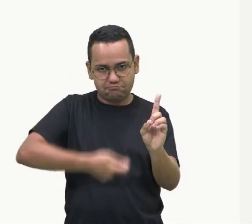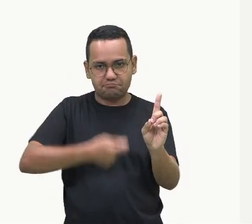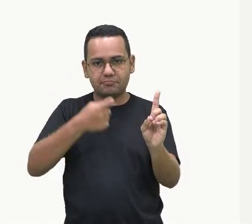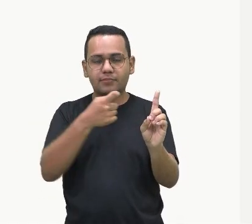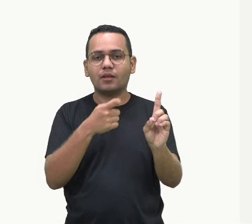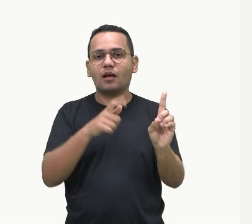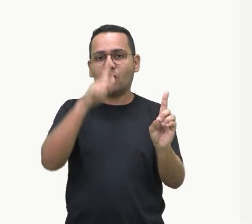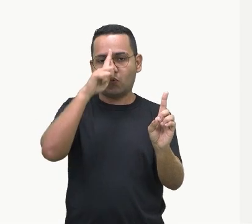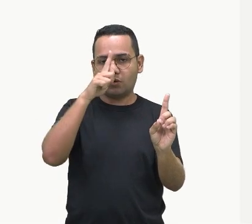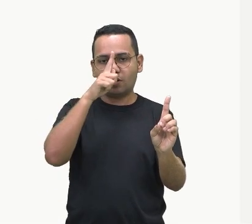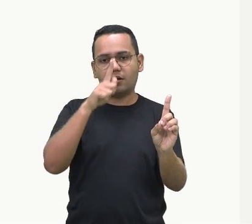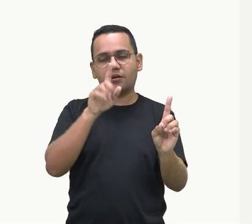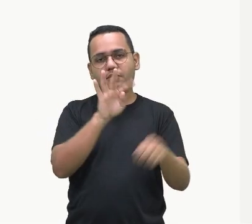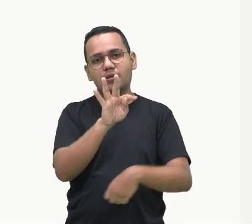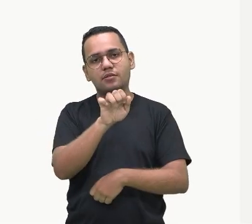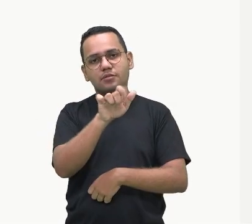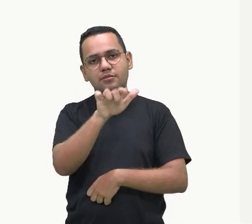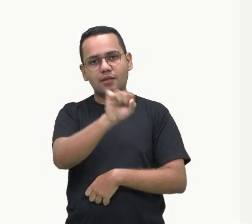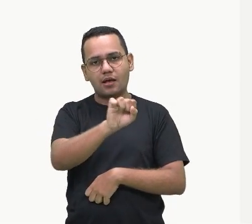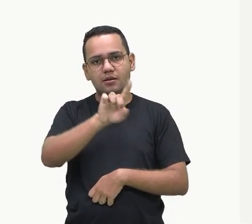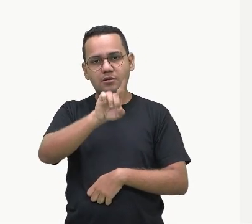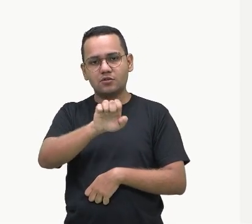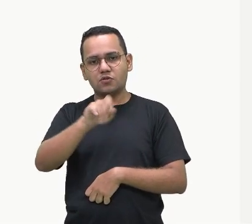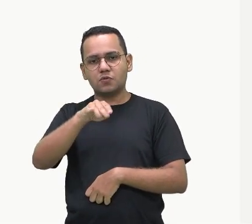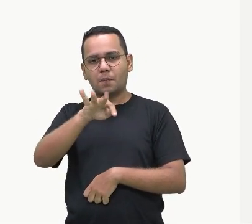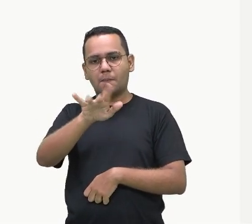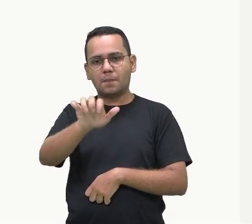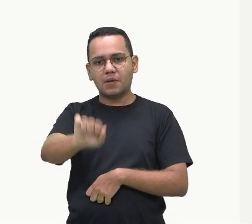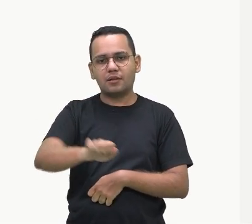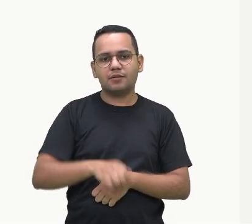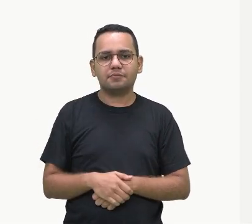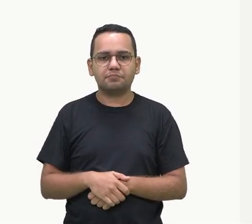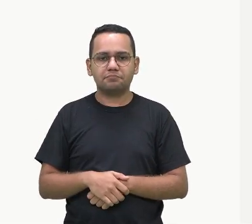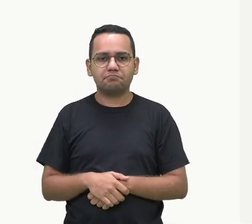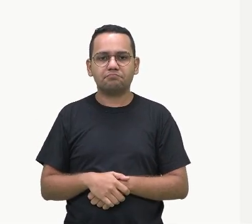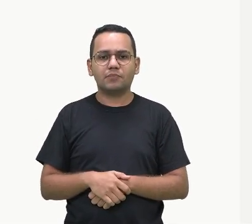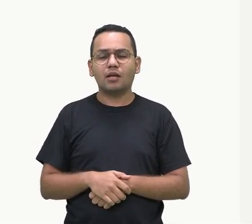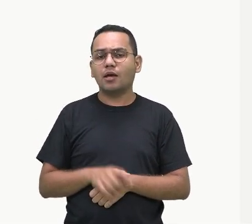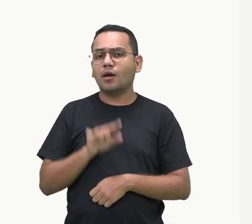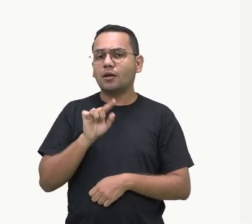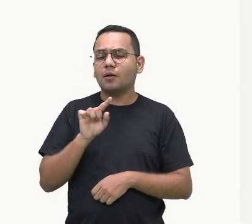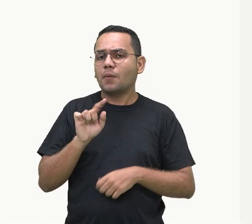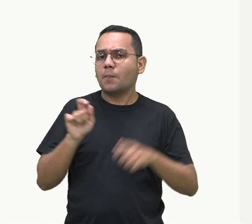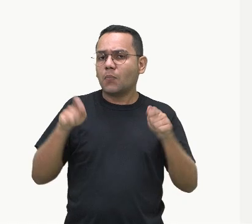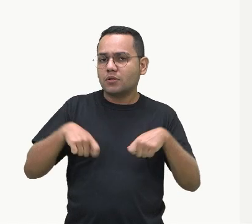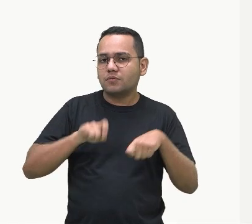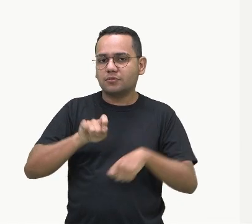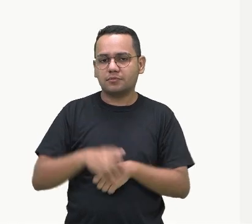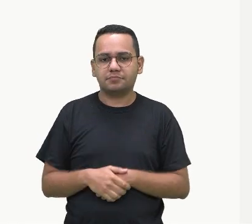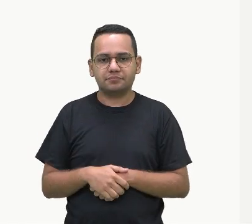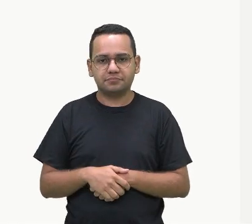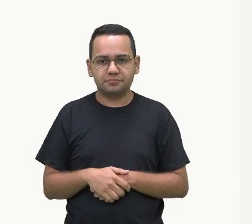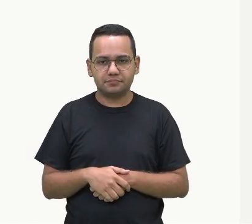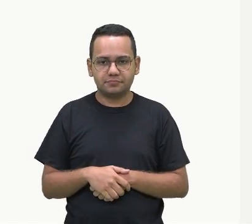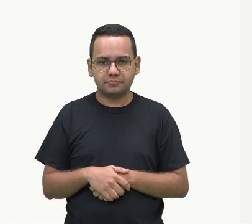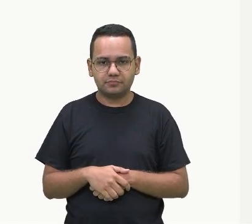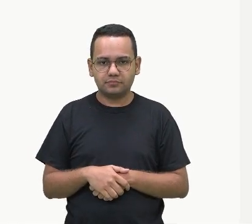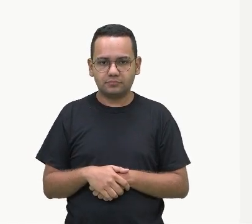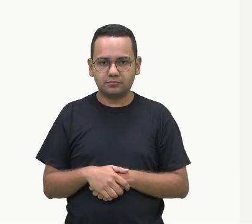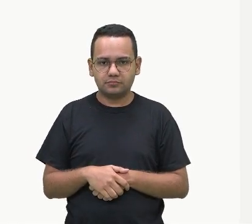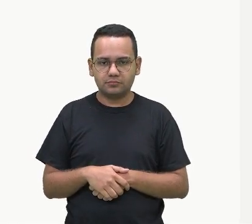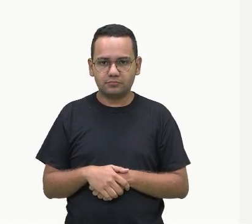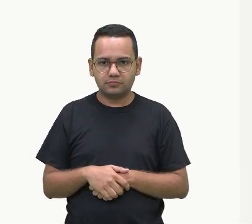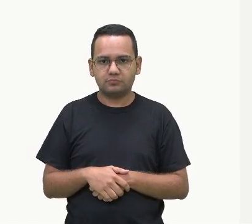Mileto. Podemos enunciar o teorema da seguinte maneira: um feixe de paralelas